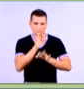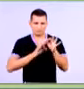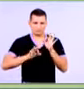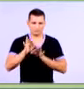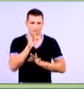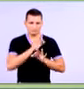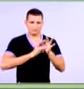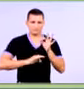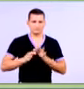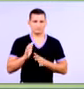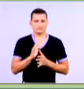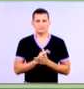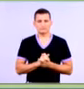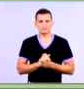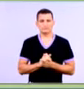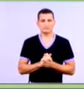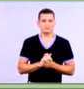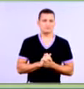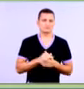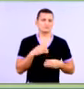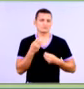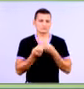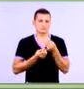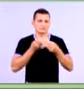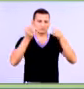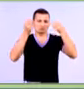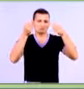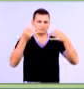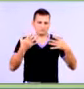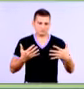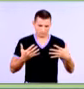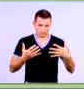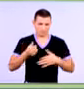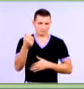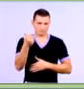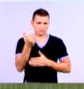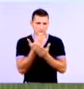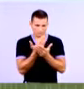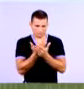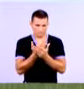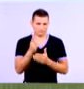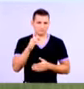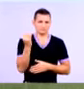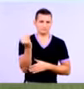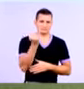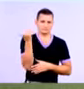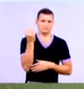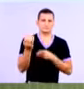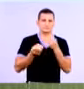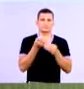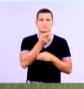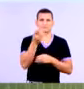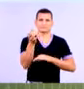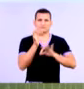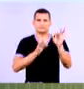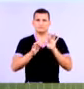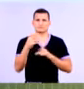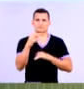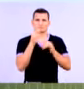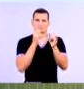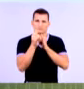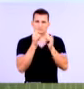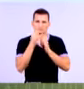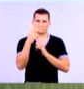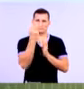organizados. Então, como eu comentei na primeira aula, é muito importante a forma como você organiza essas informações no